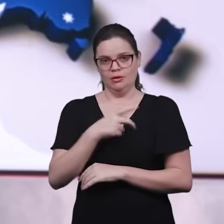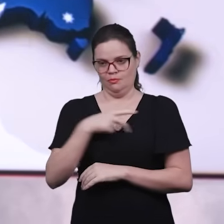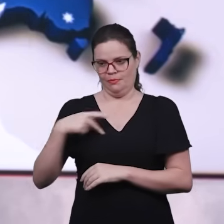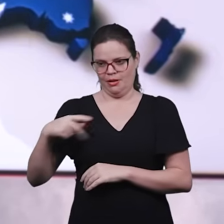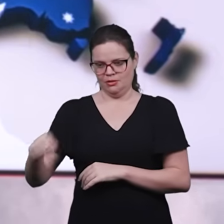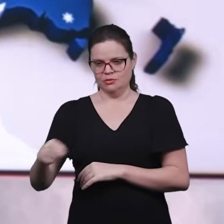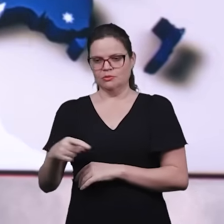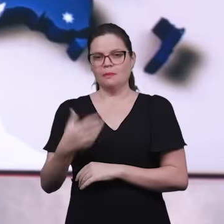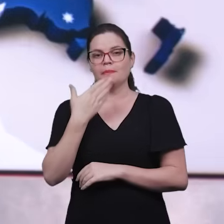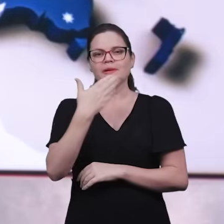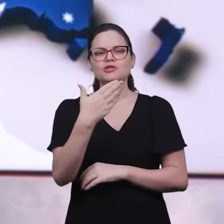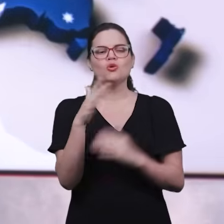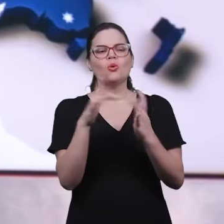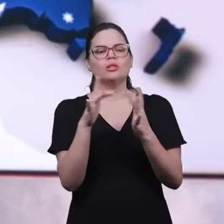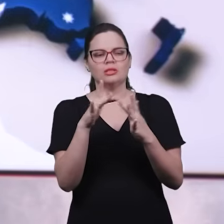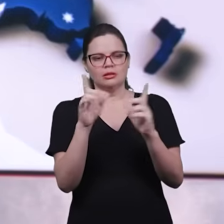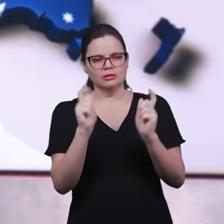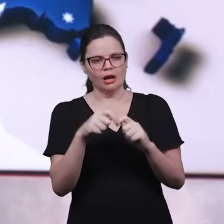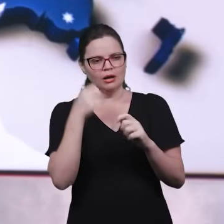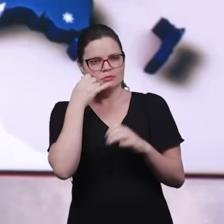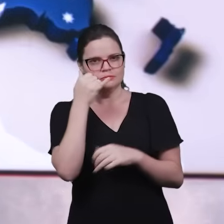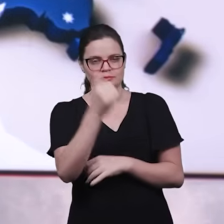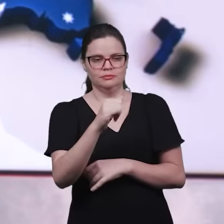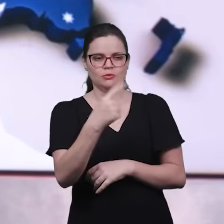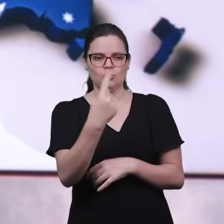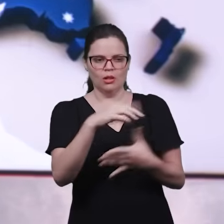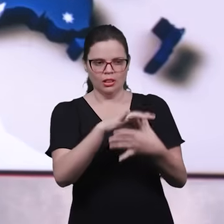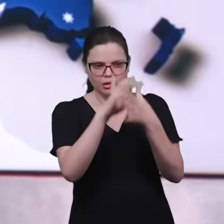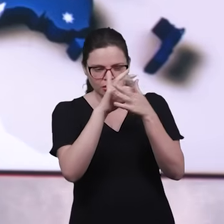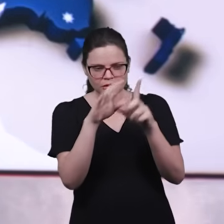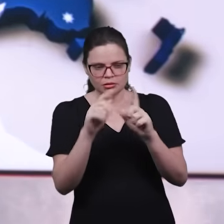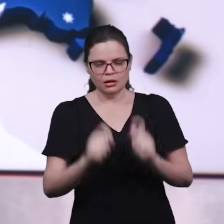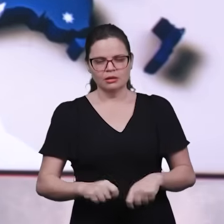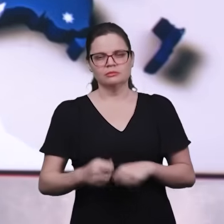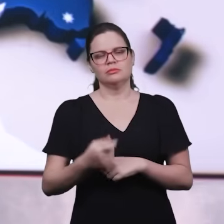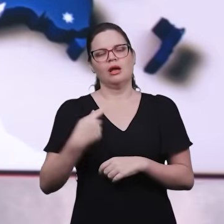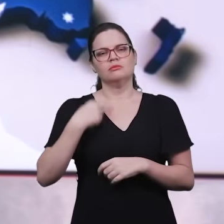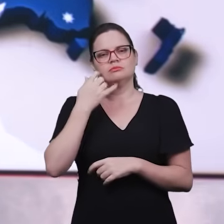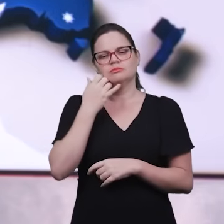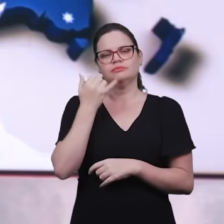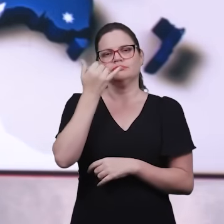procurou então o contato de um desses jovens, talvez um dos que lideravam,